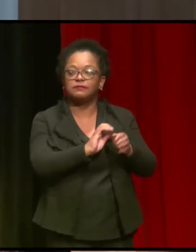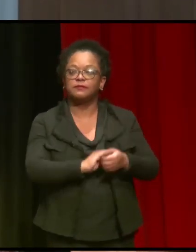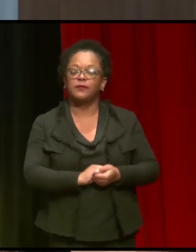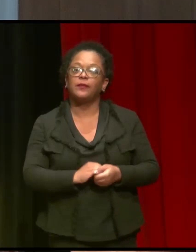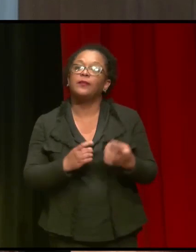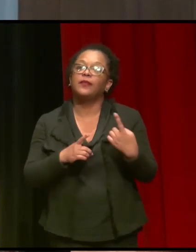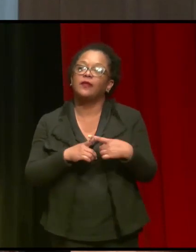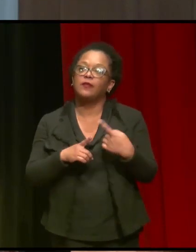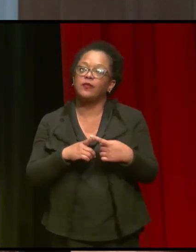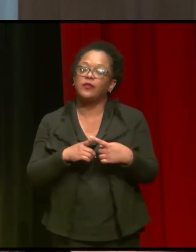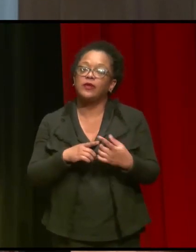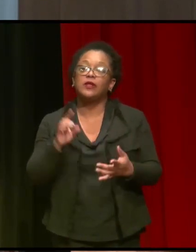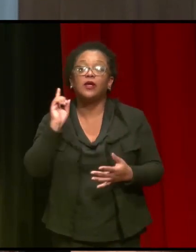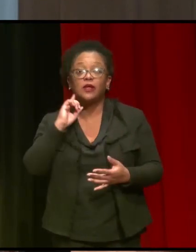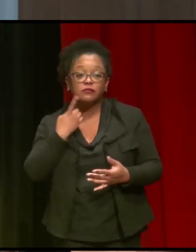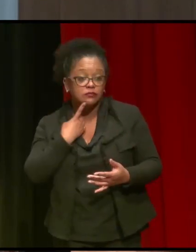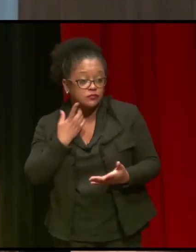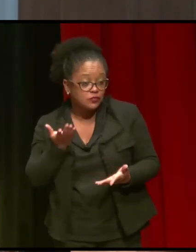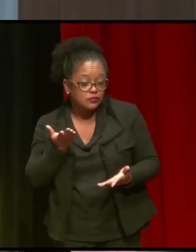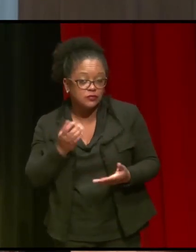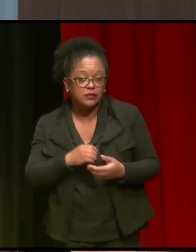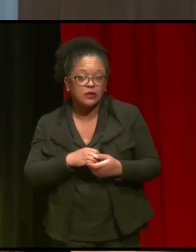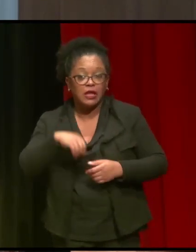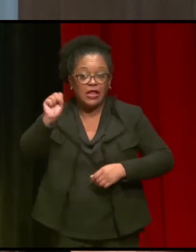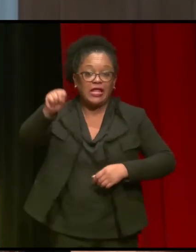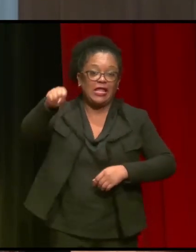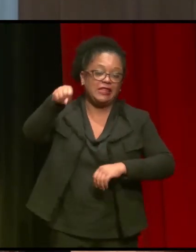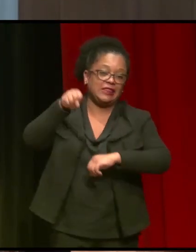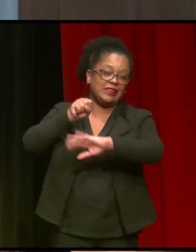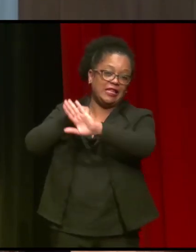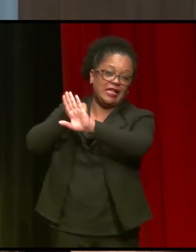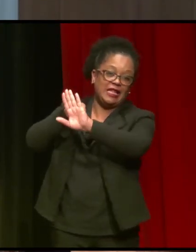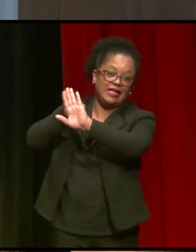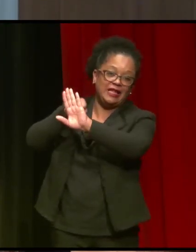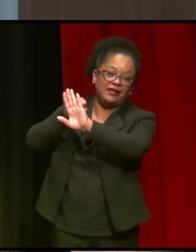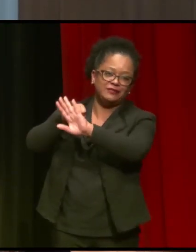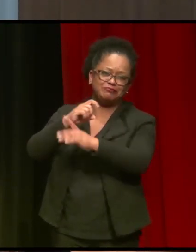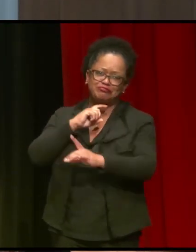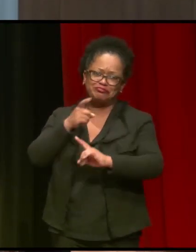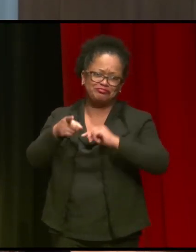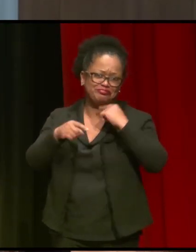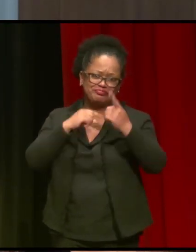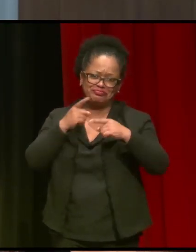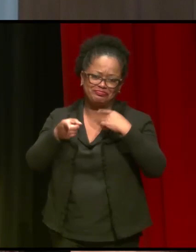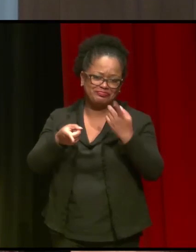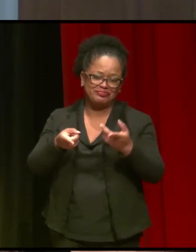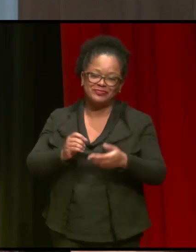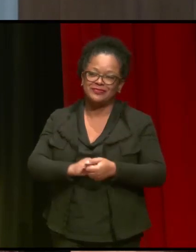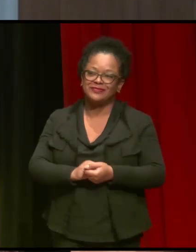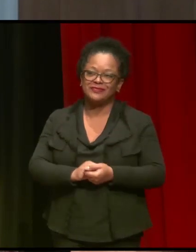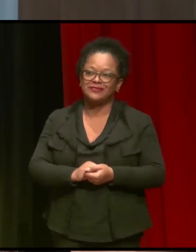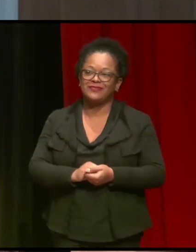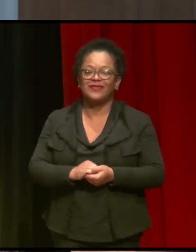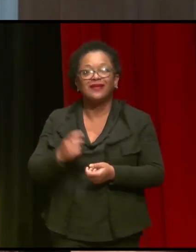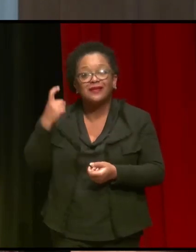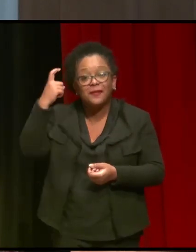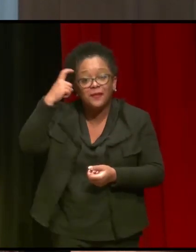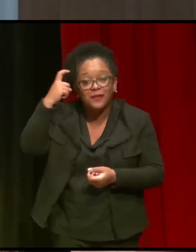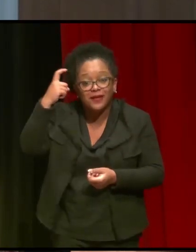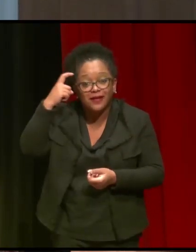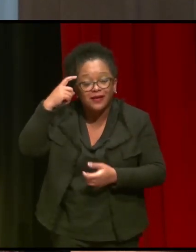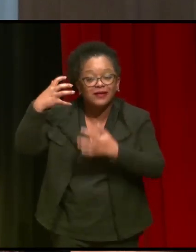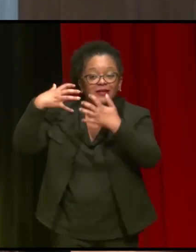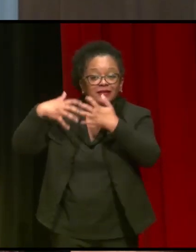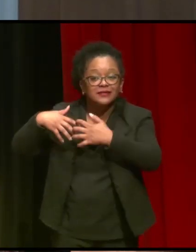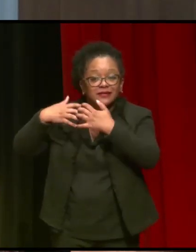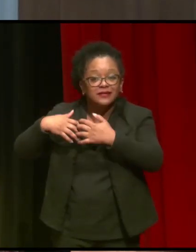Por quê? Porque o cara é surdo, né? O cara não vai ouvir bater na porta, cara. Você está entendendo? Quer dizer, pensa, gente, pensa. São